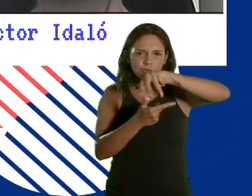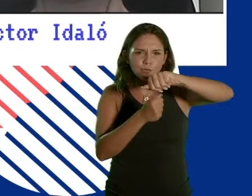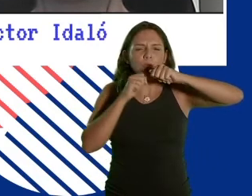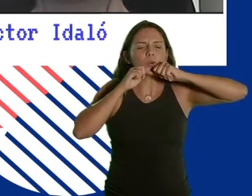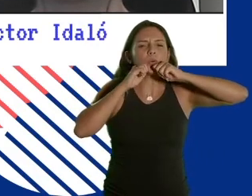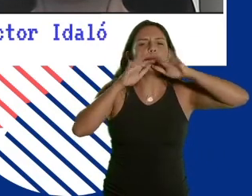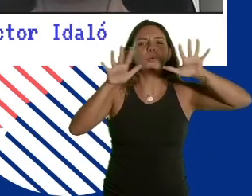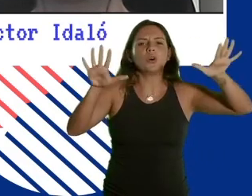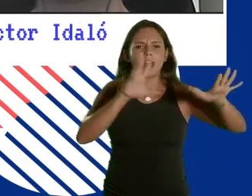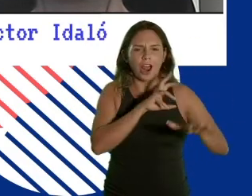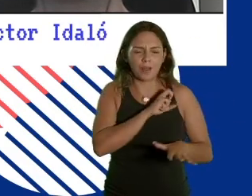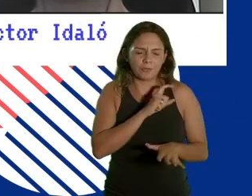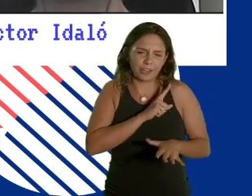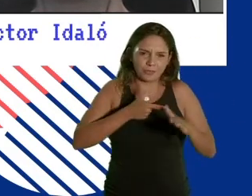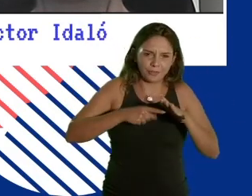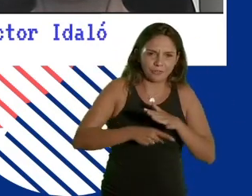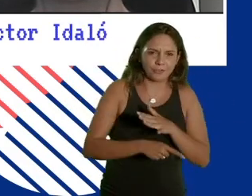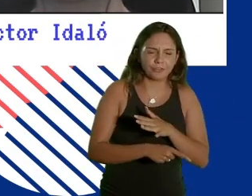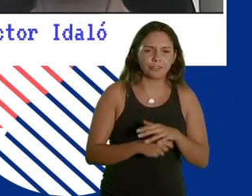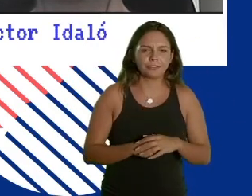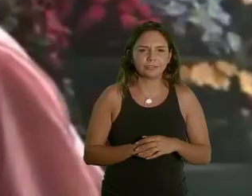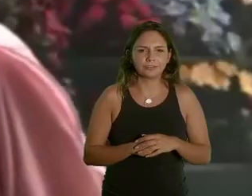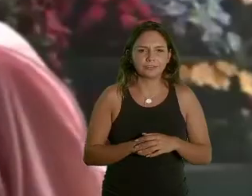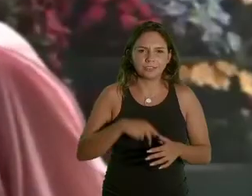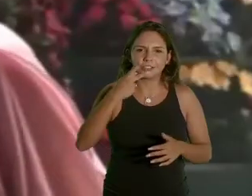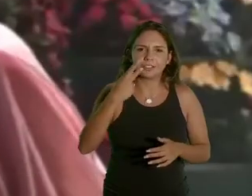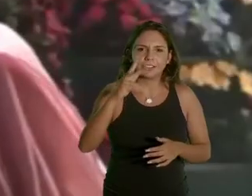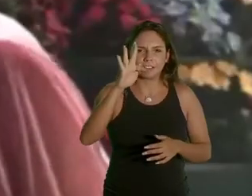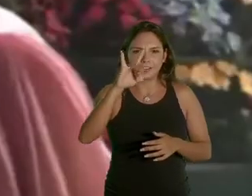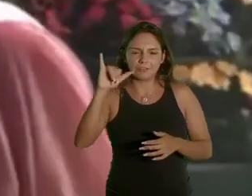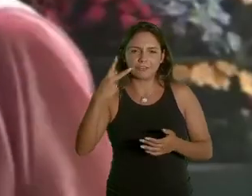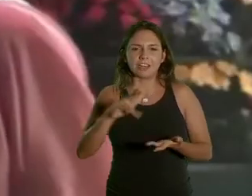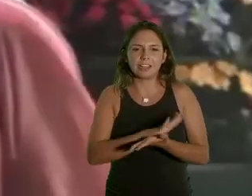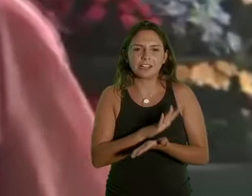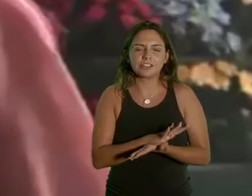que você tem tão profundo. Fale do frierachá.